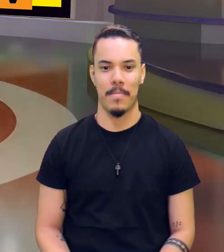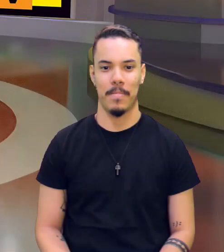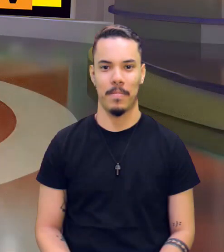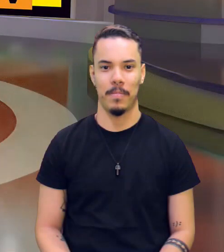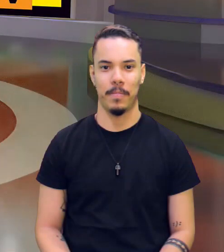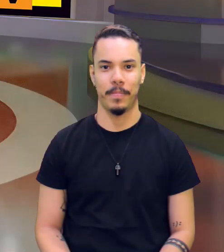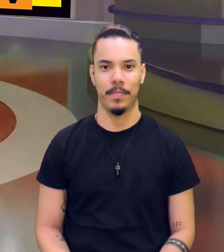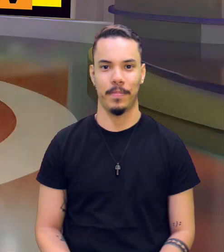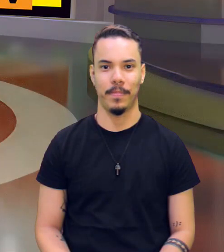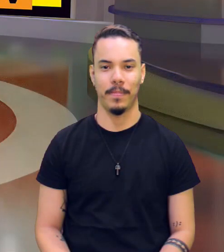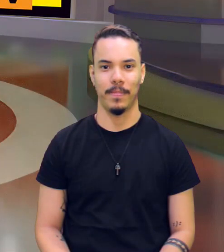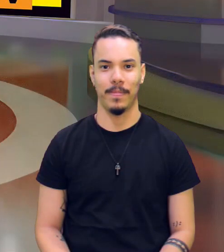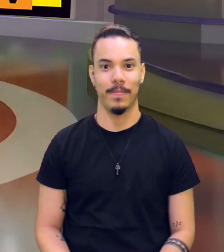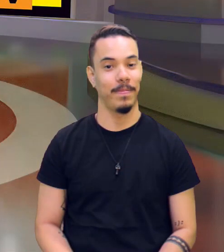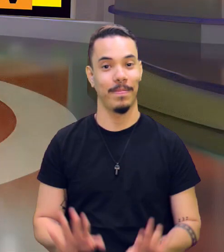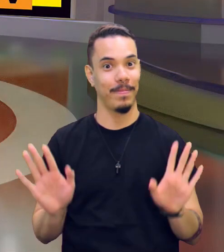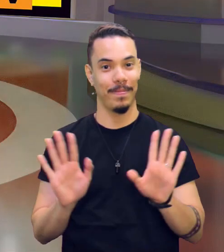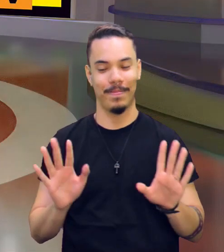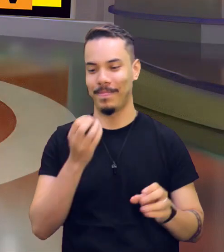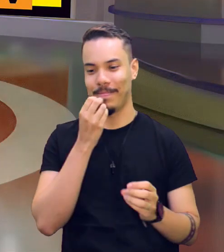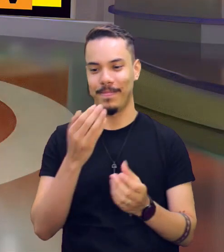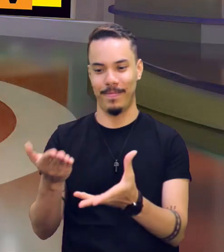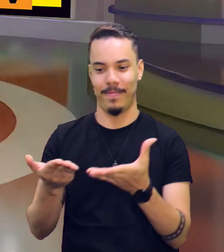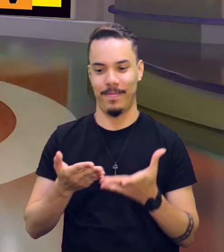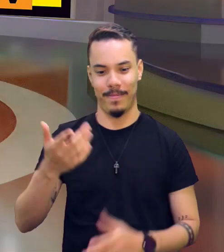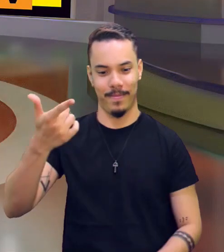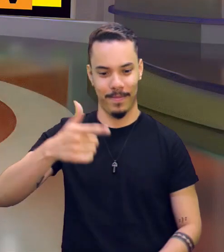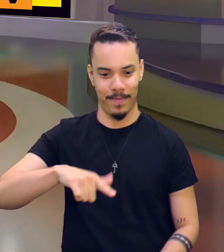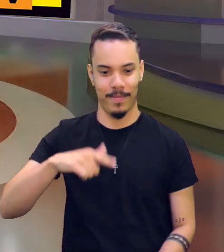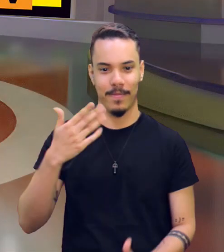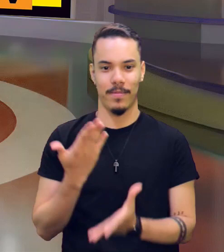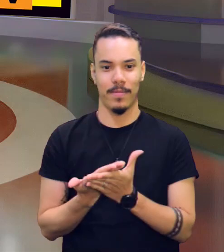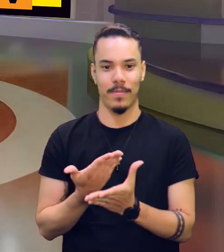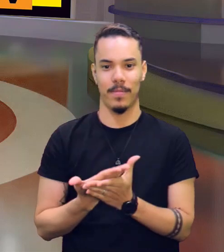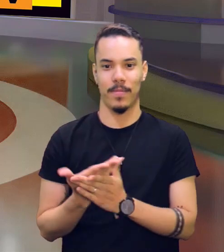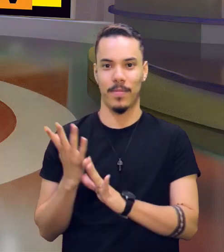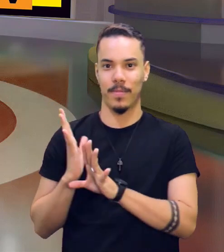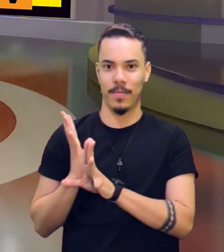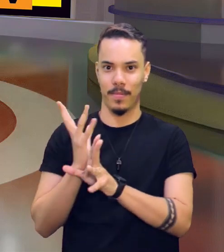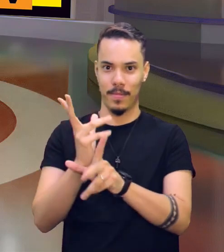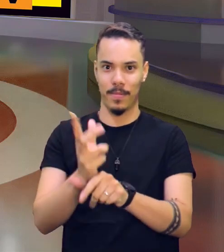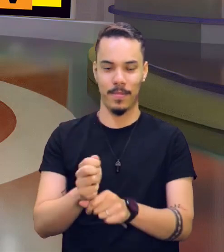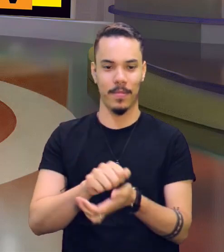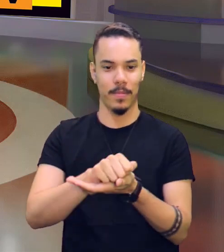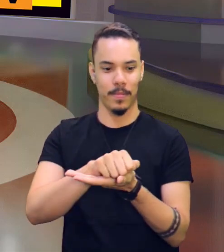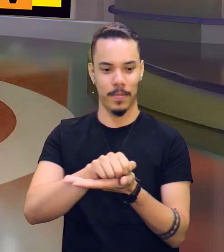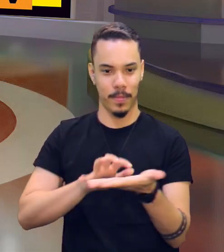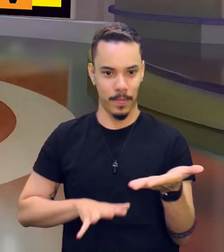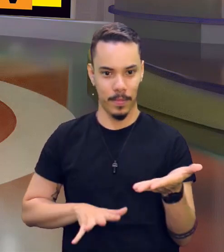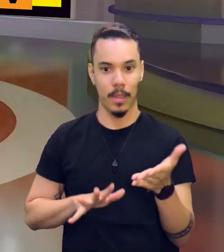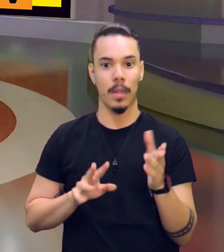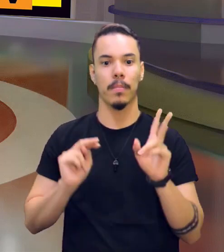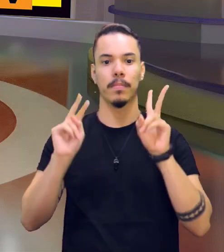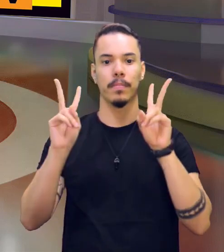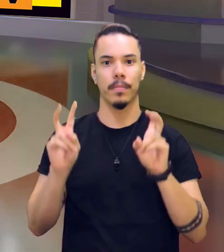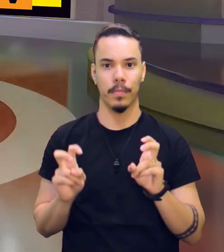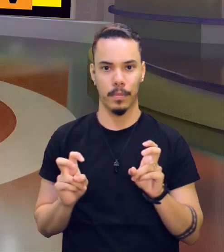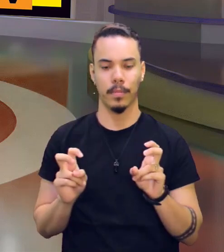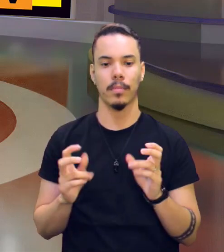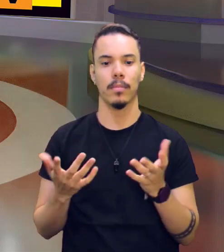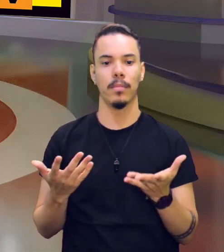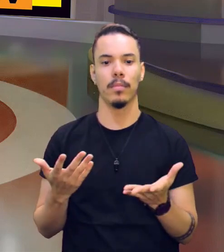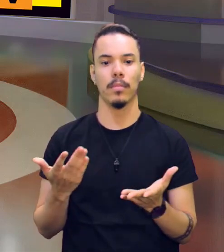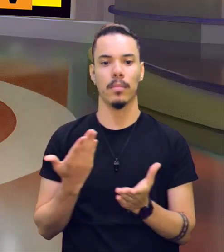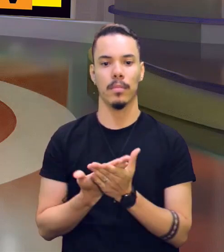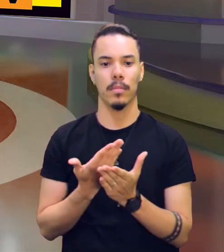Hey everyone Welcome again bem-vindos de volta PR nossa aula de review and exercise sobre aá questão das